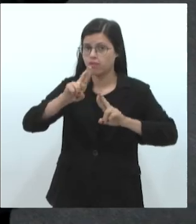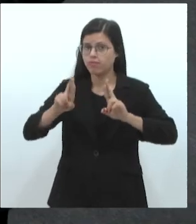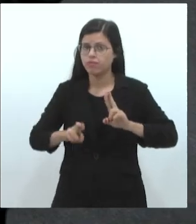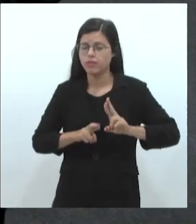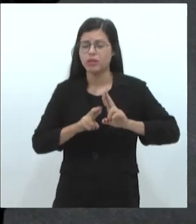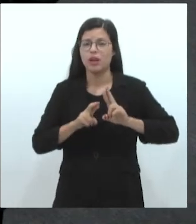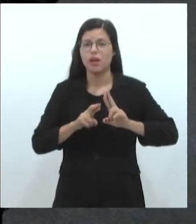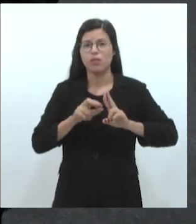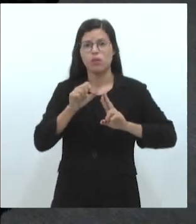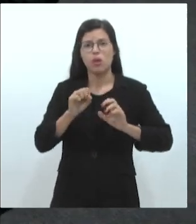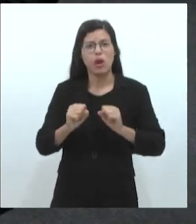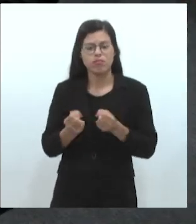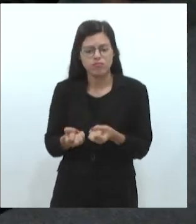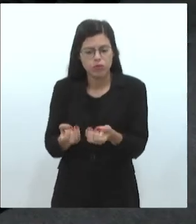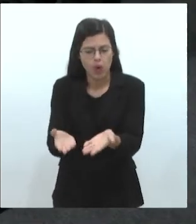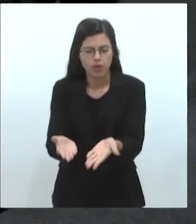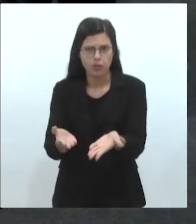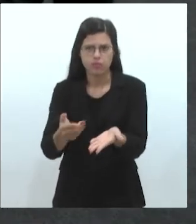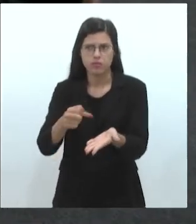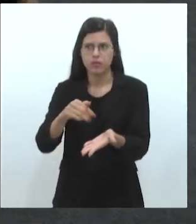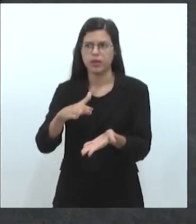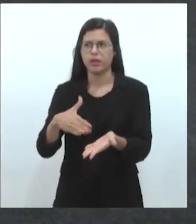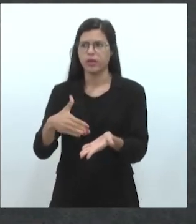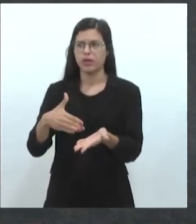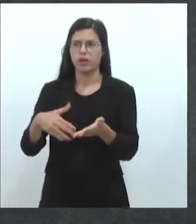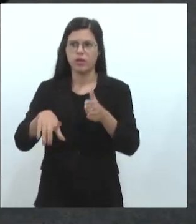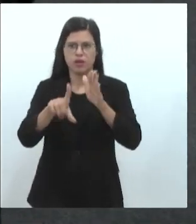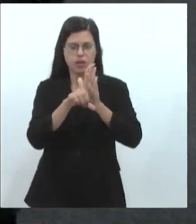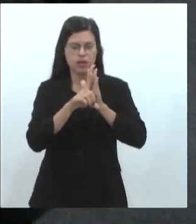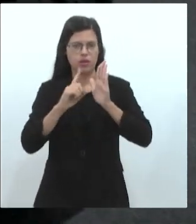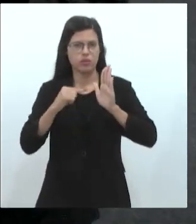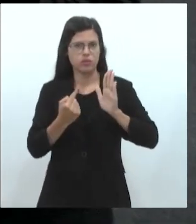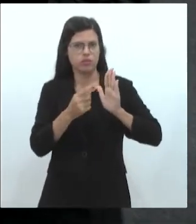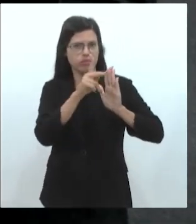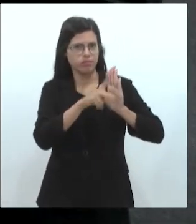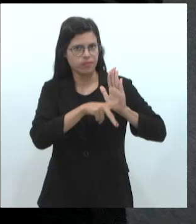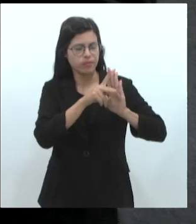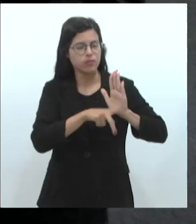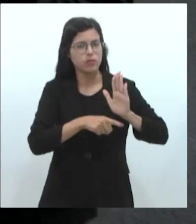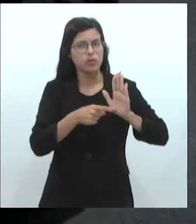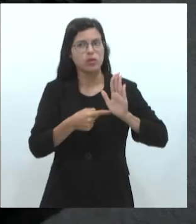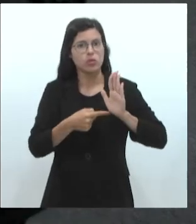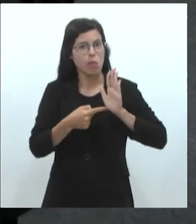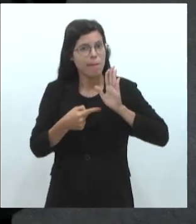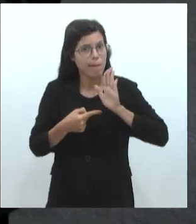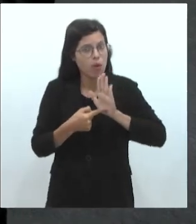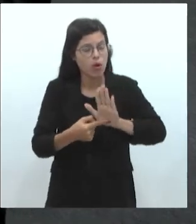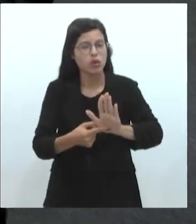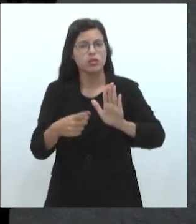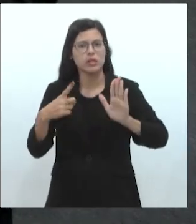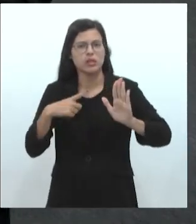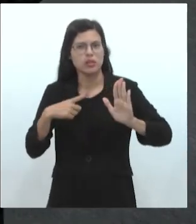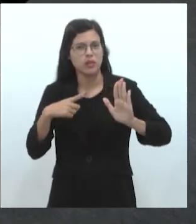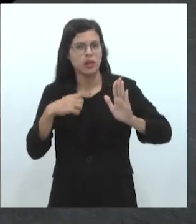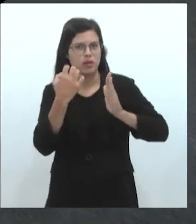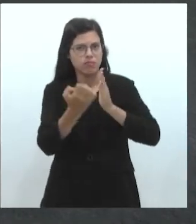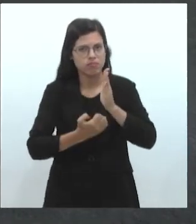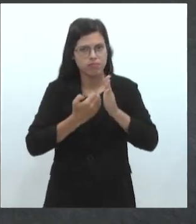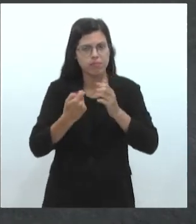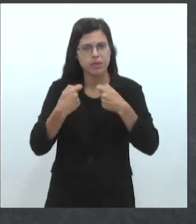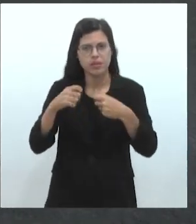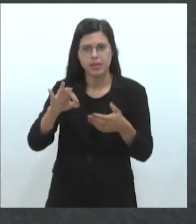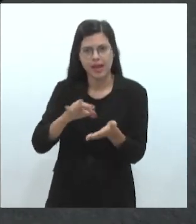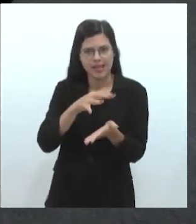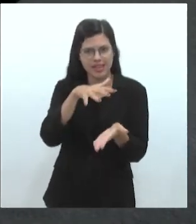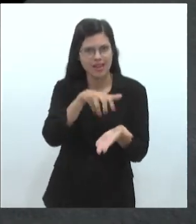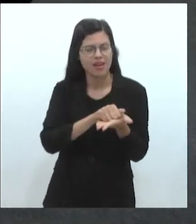doado para quem? Com que critério? Então a lei, o nosso projeto estabelece, as cooperativas têm que estar inscritas, tem que ter critério, se tiver